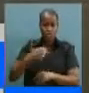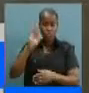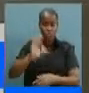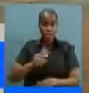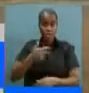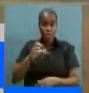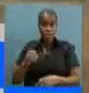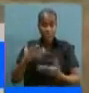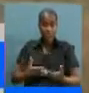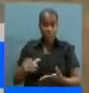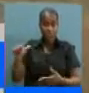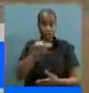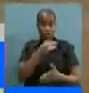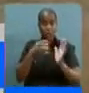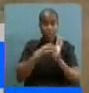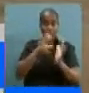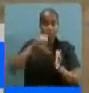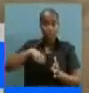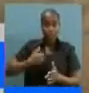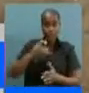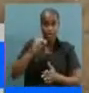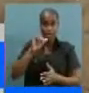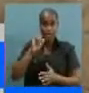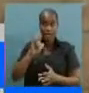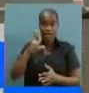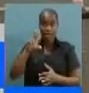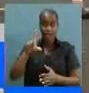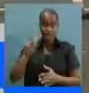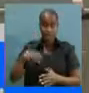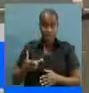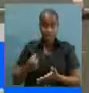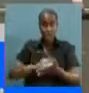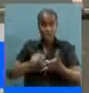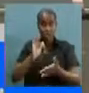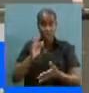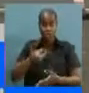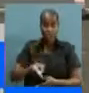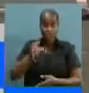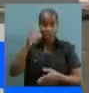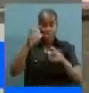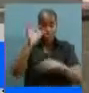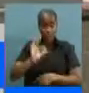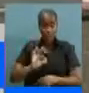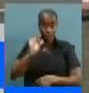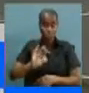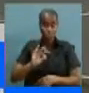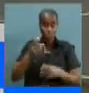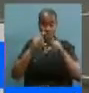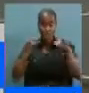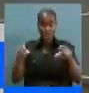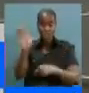à comarca cabo verde airlines ficando os restantes 49 por cento para o empresariado nacional sobre este negócio